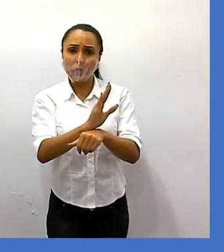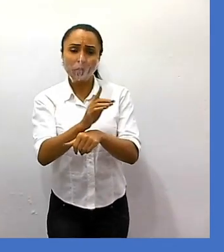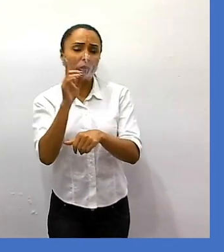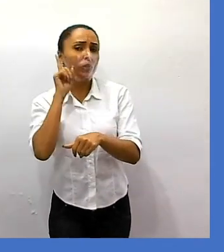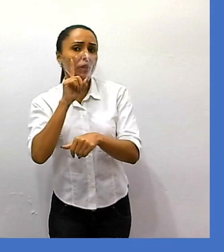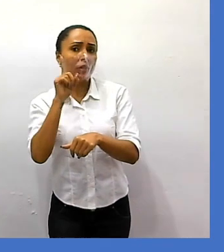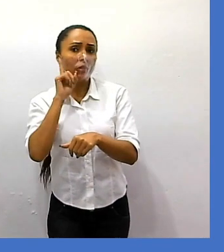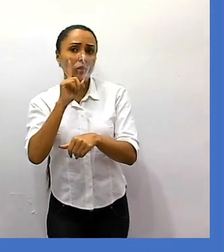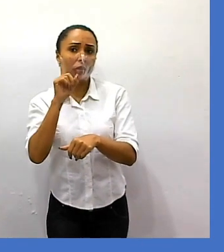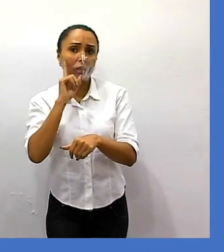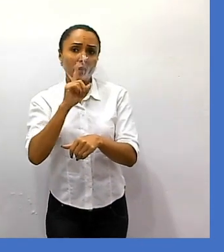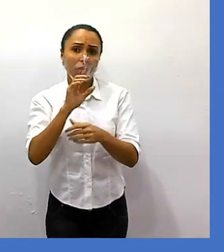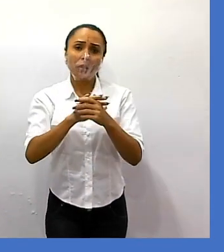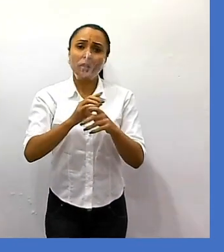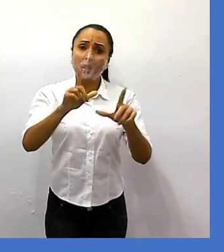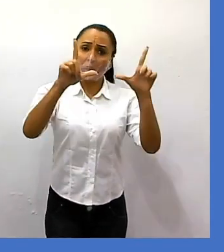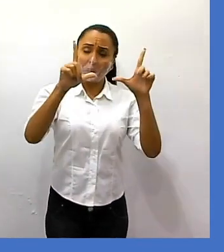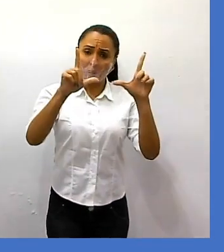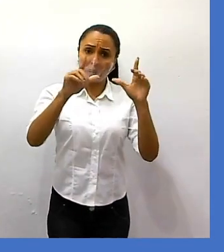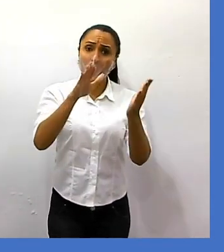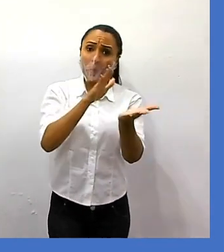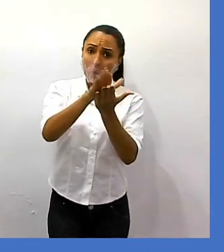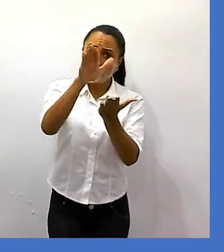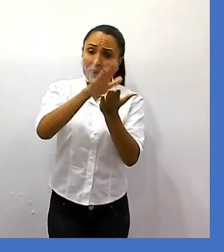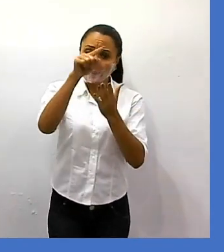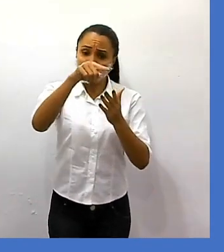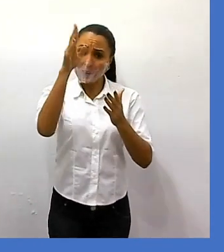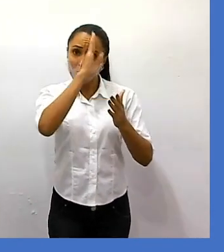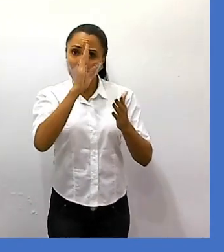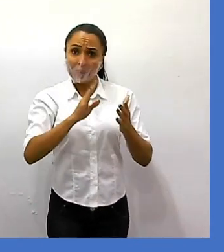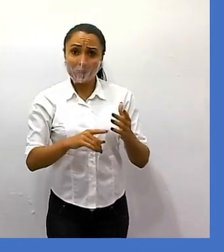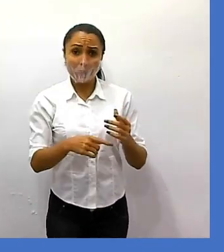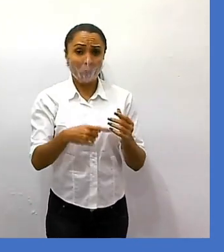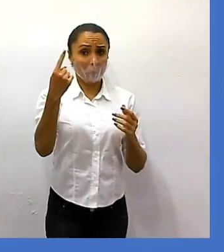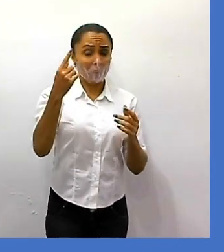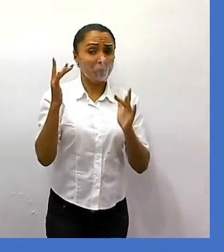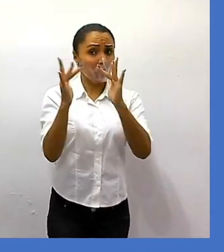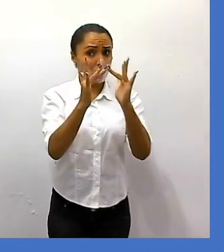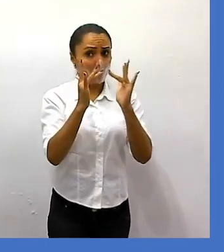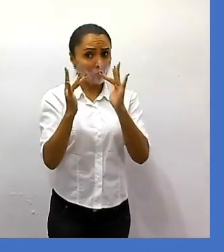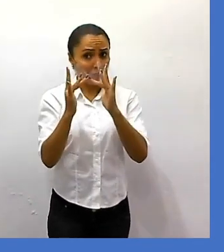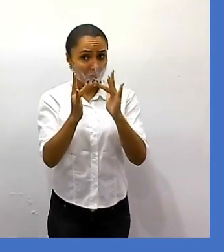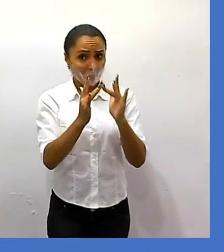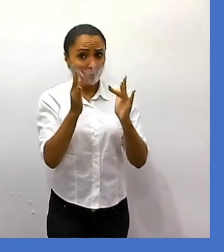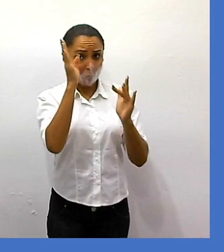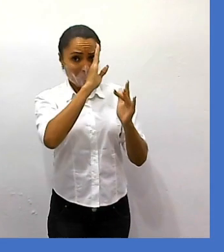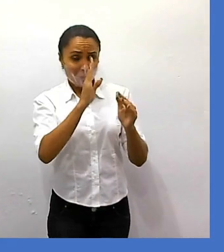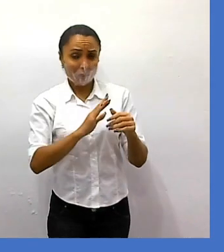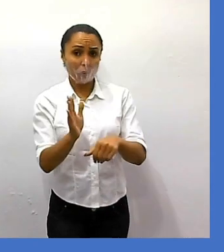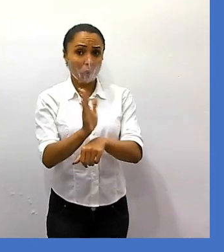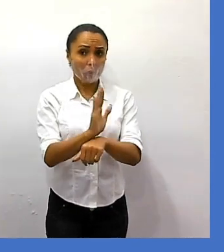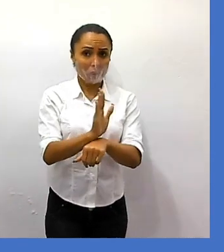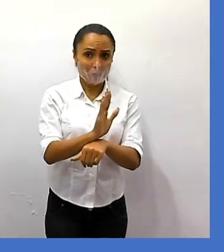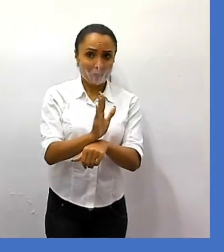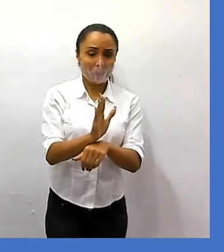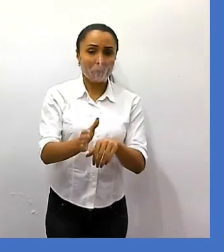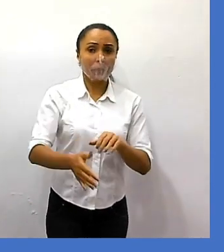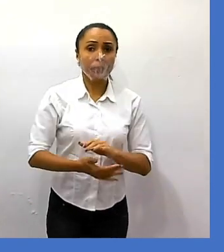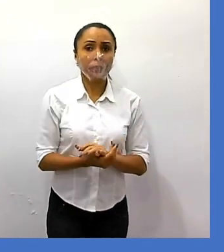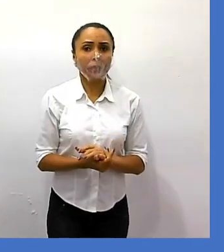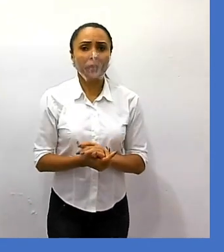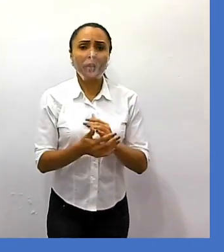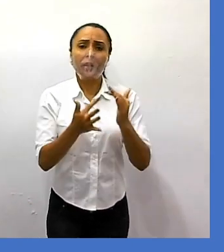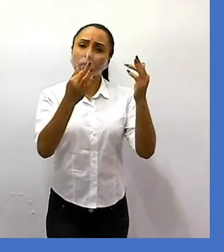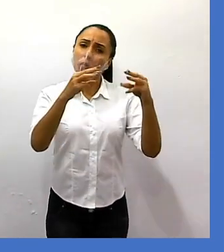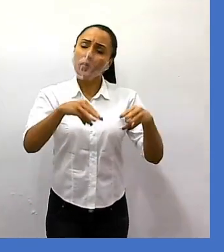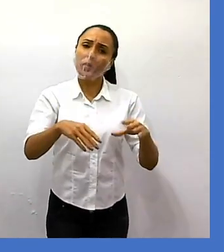apenas exibidas no Brasil. Esse foi o primeiro contato do brasileiro com o cinema, apenas como espectador. No final